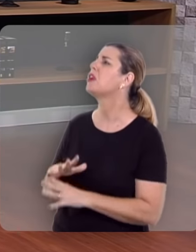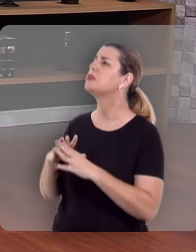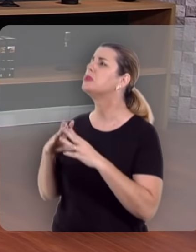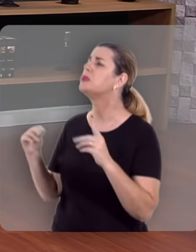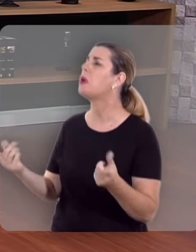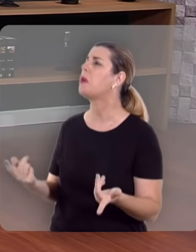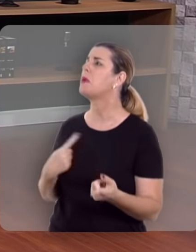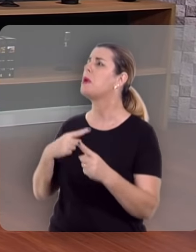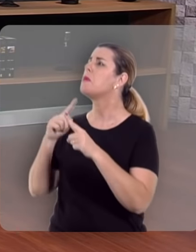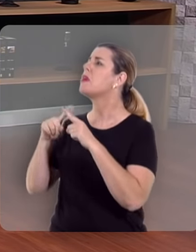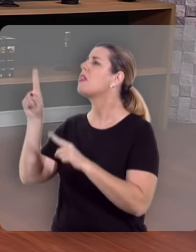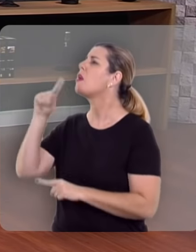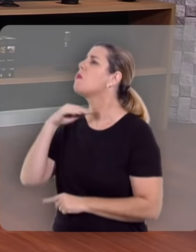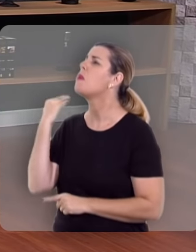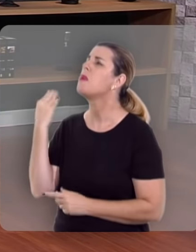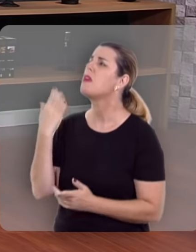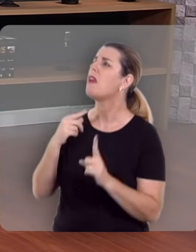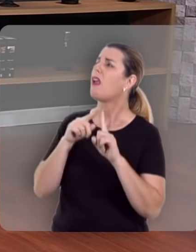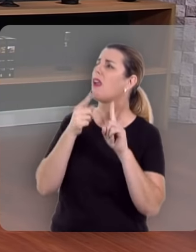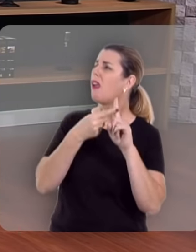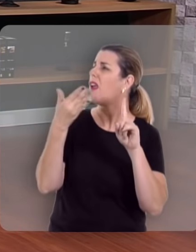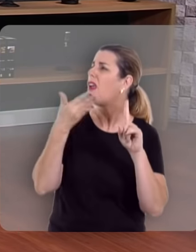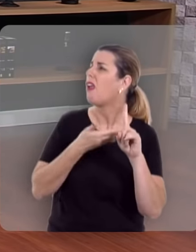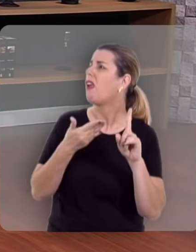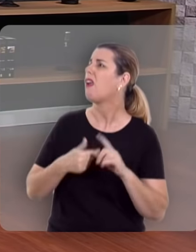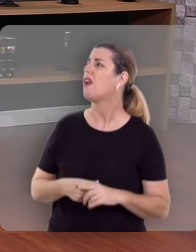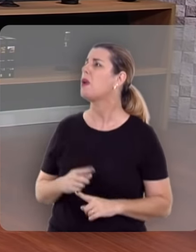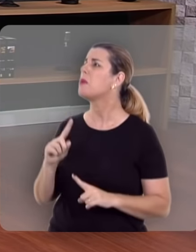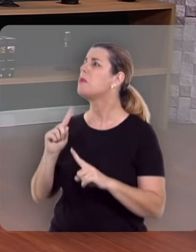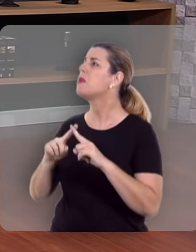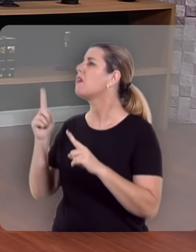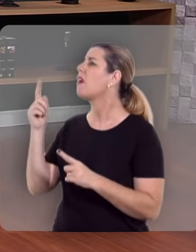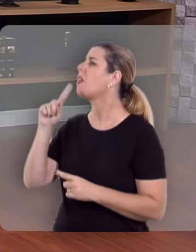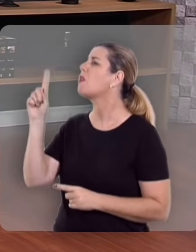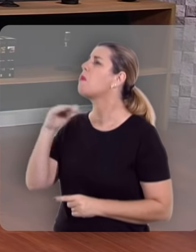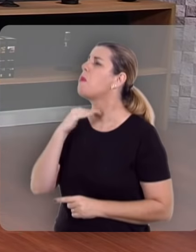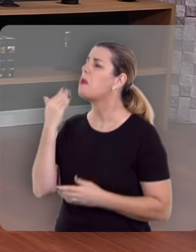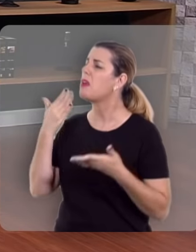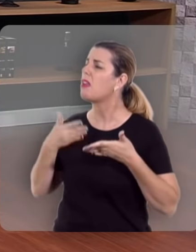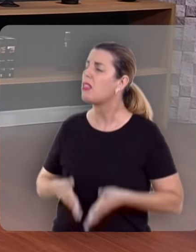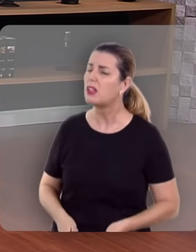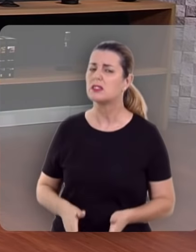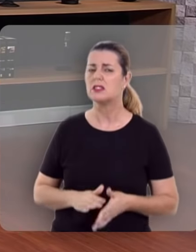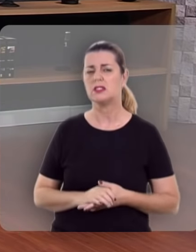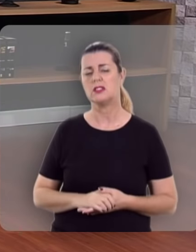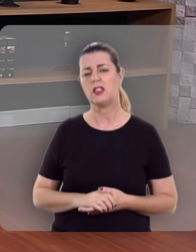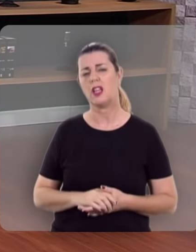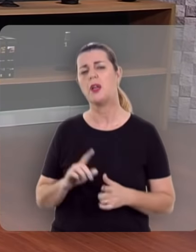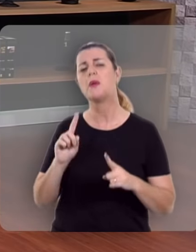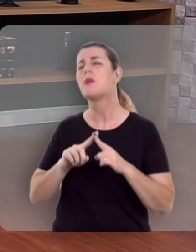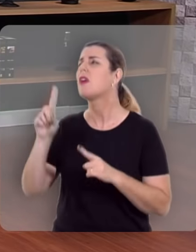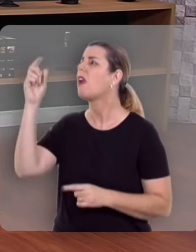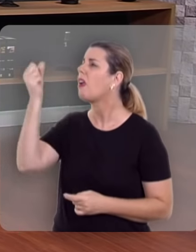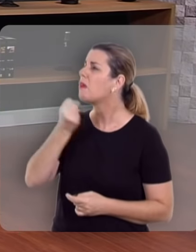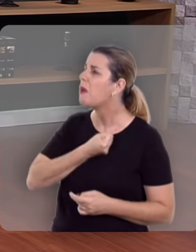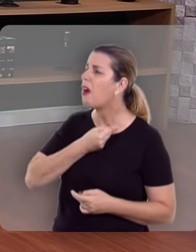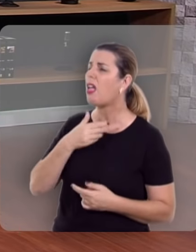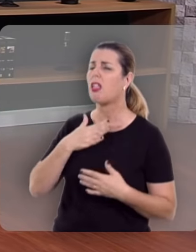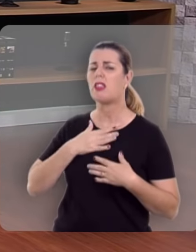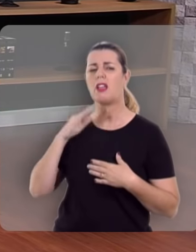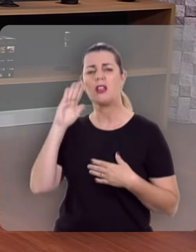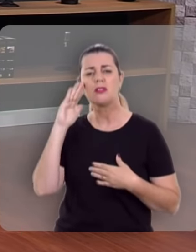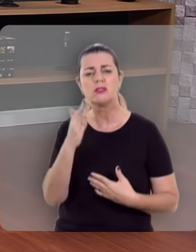Jó pergunta para Deus 16 vezes: por que, meu Deus? Por que eu estou sofrendo? Por que a minha dor